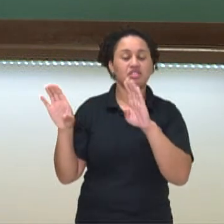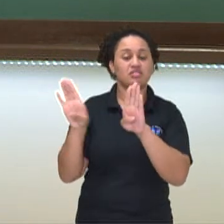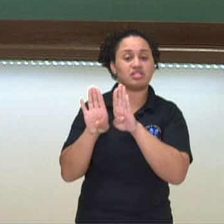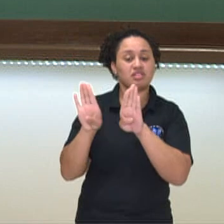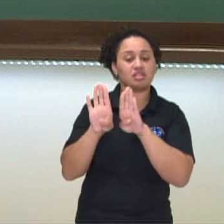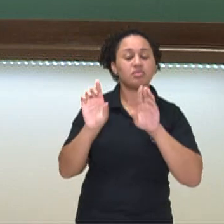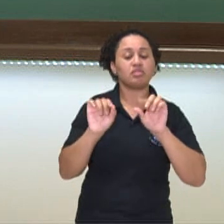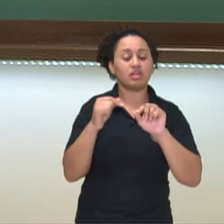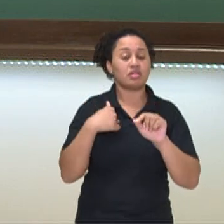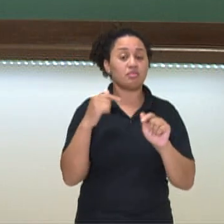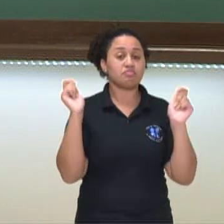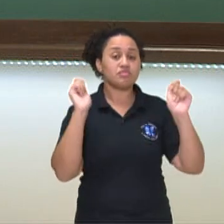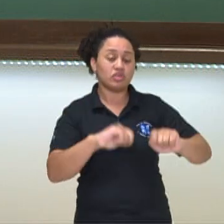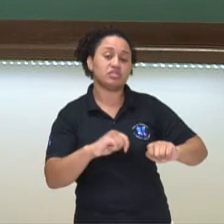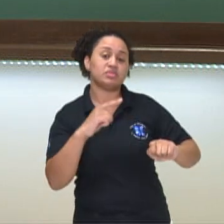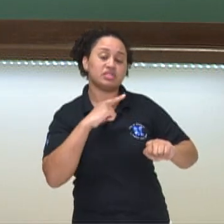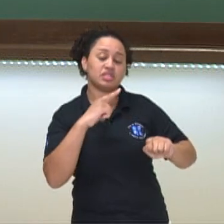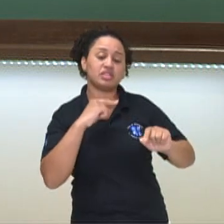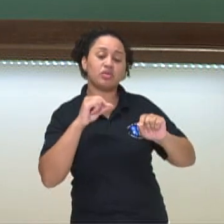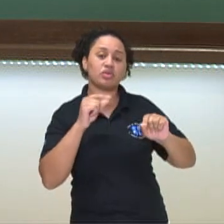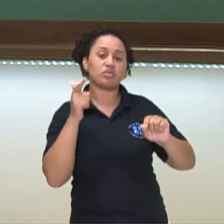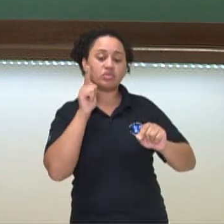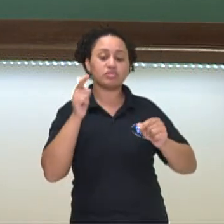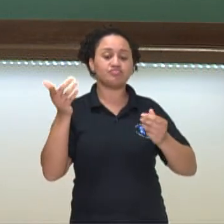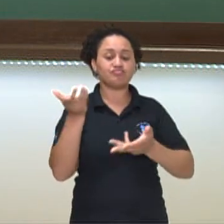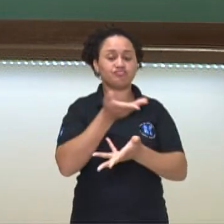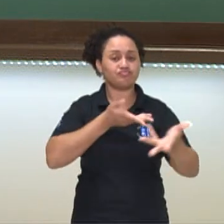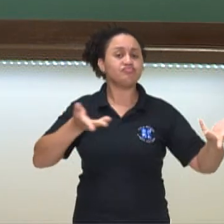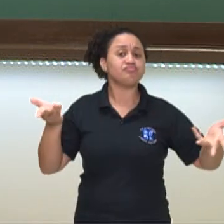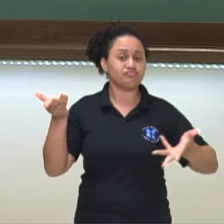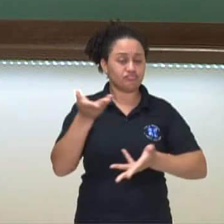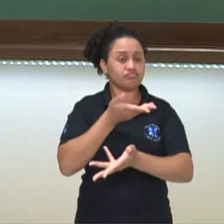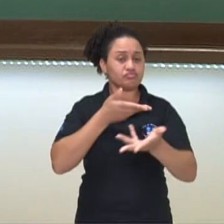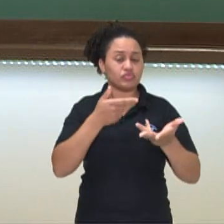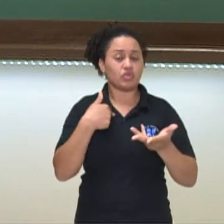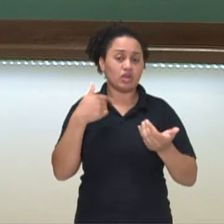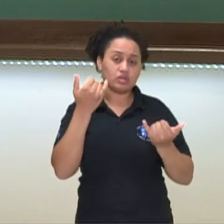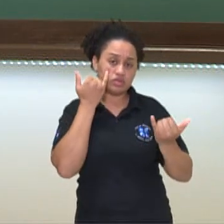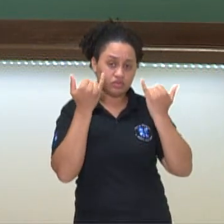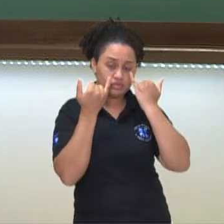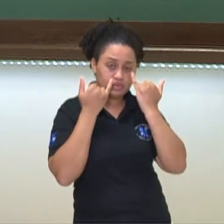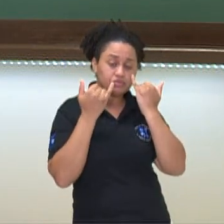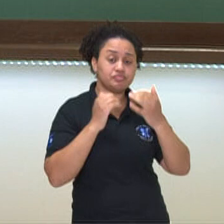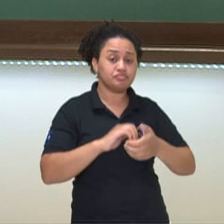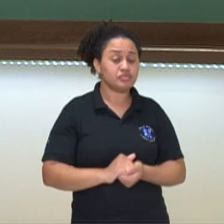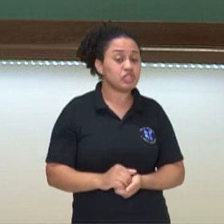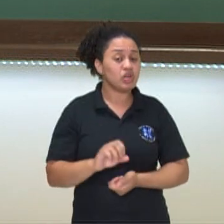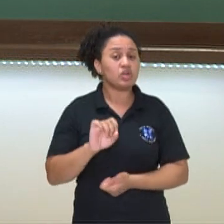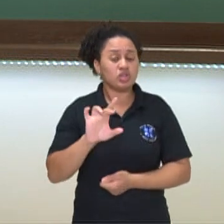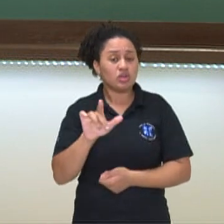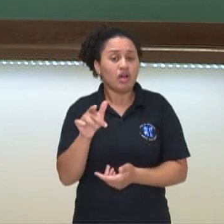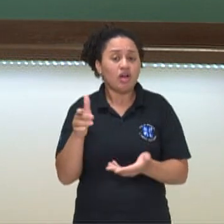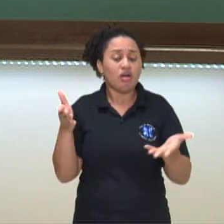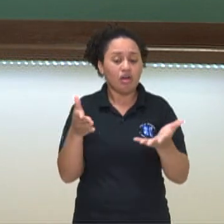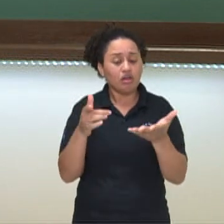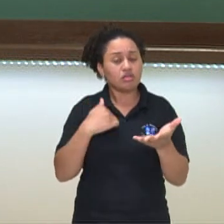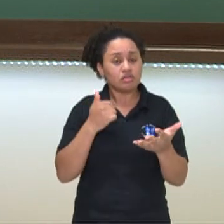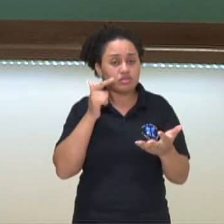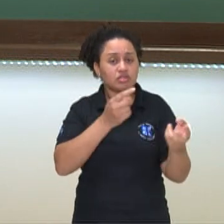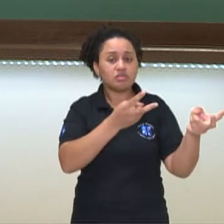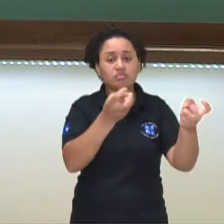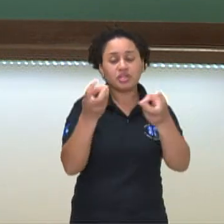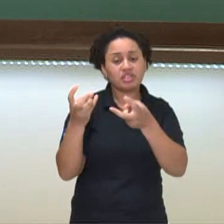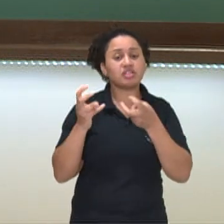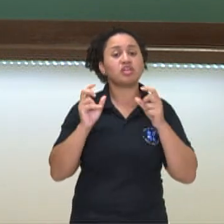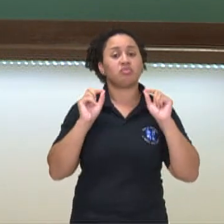facilidade e na possibilidade de uma circulação mais eficiente das informações, apenas nesse momento é que nós percebemos